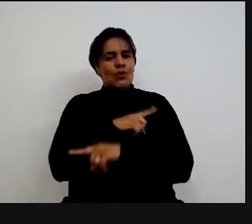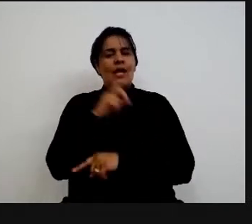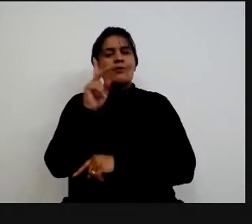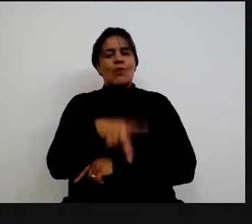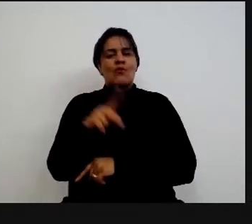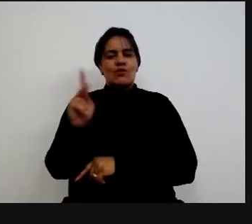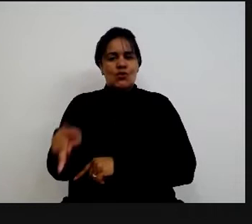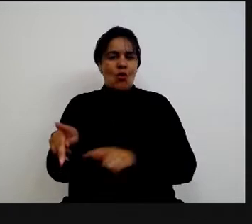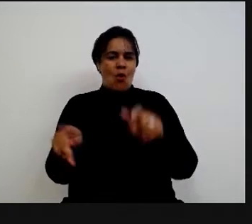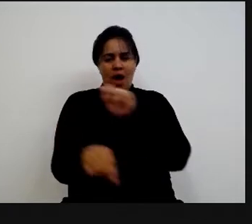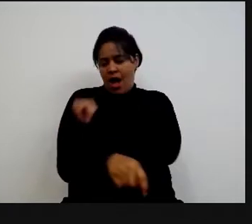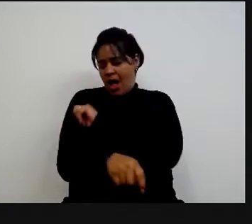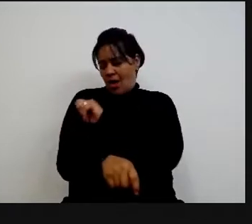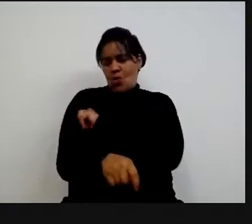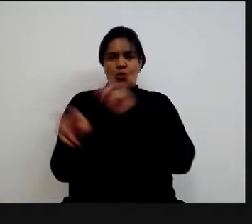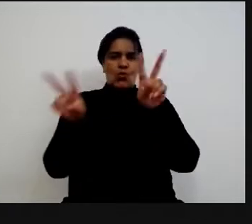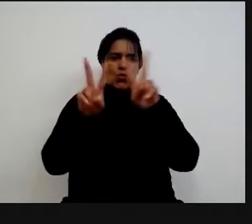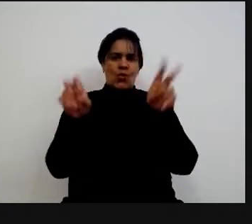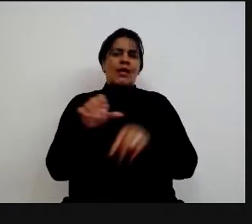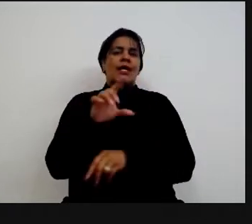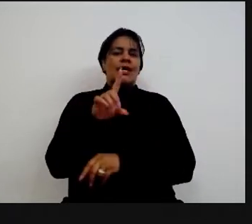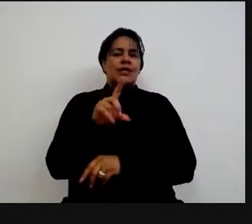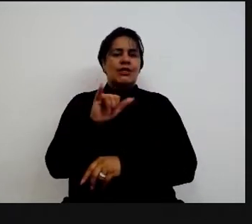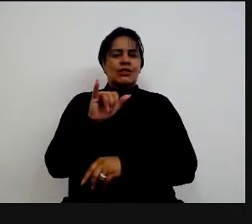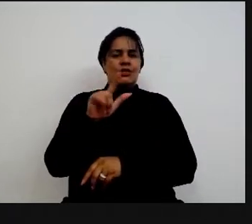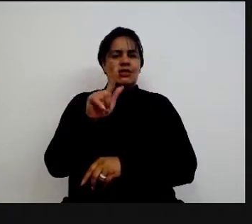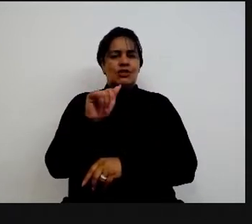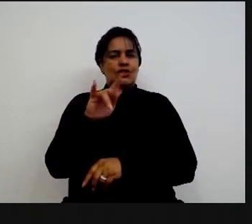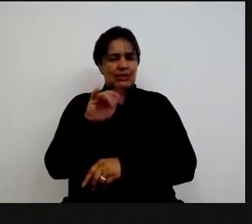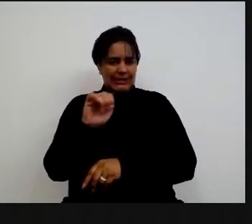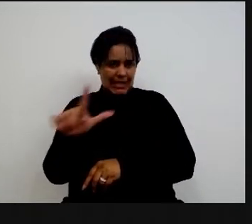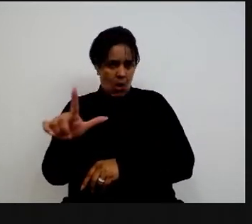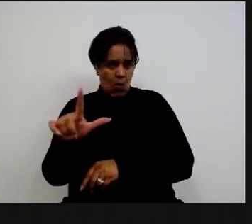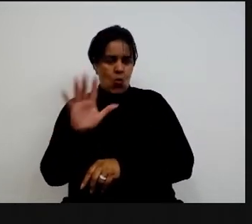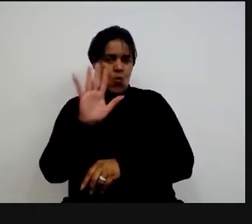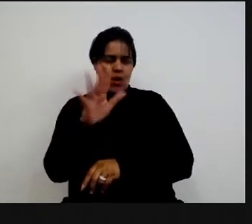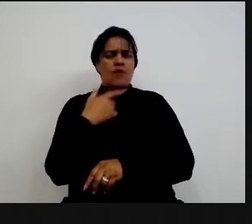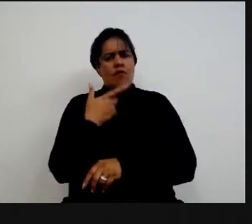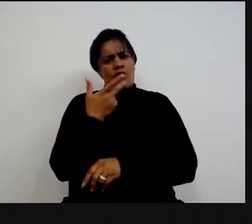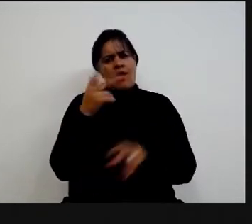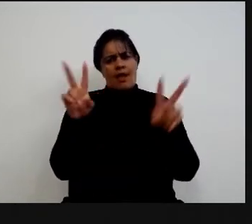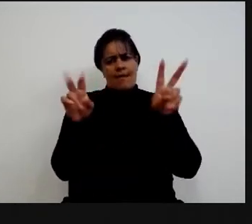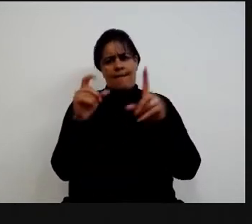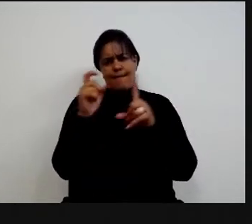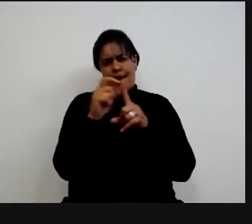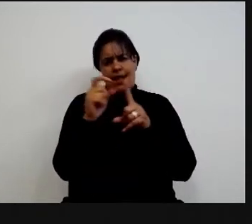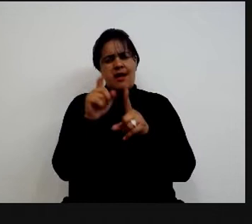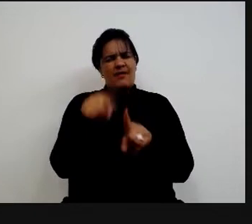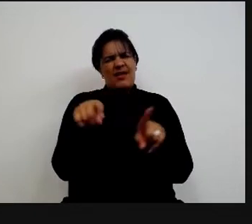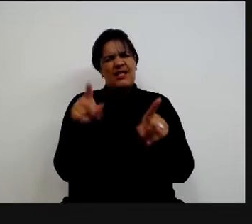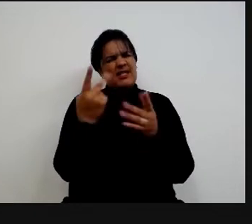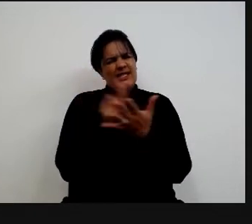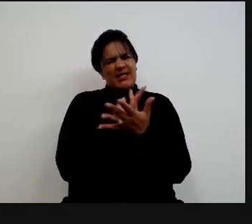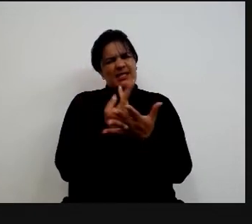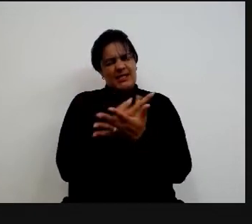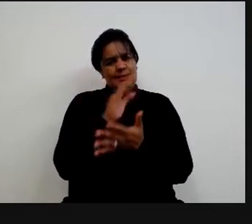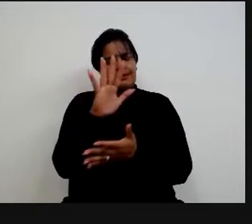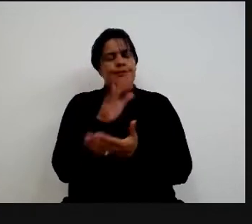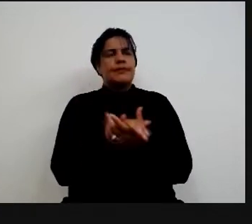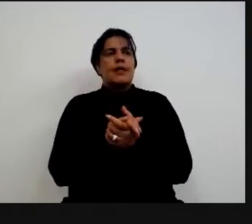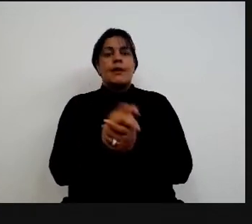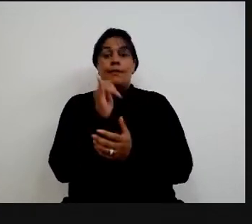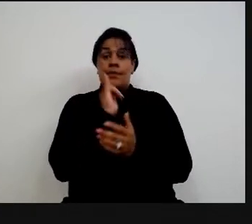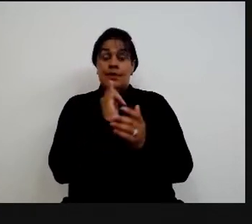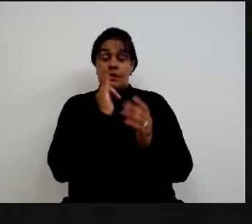exatamente nessa questão do digital. Vamos usar uma palavra que não é muito correta, mas a gente vê que no Senado,